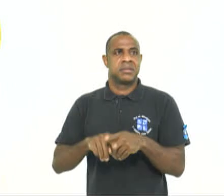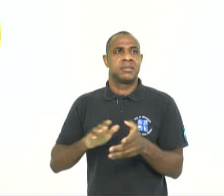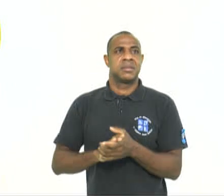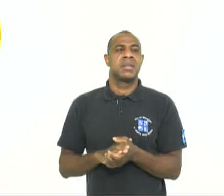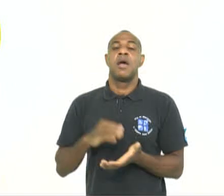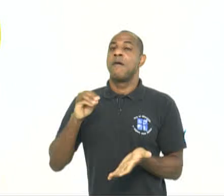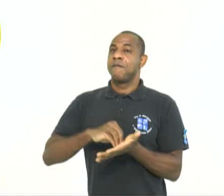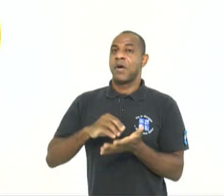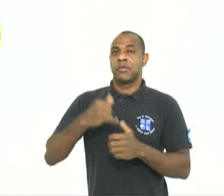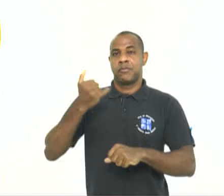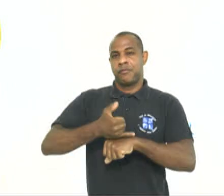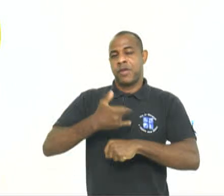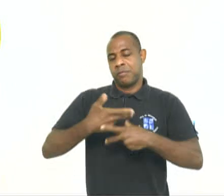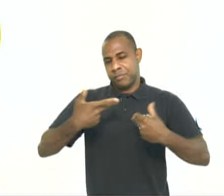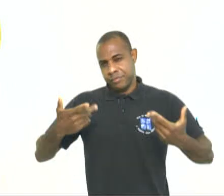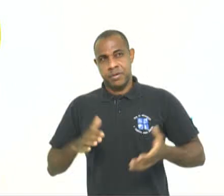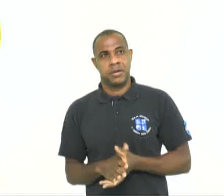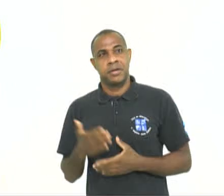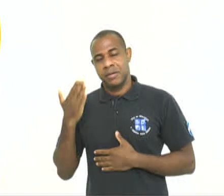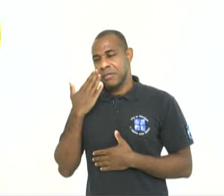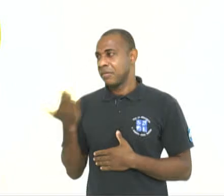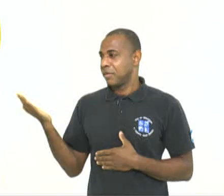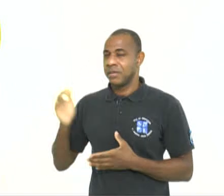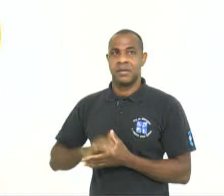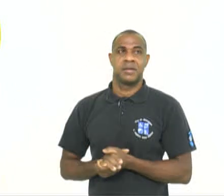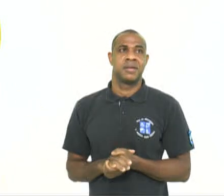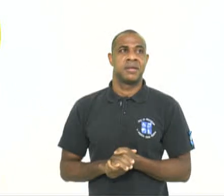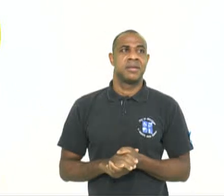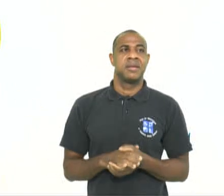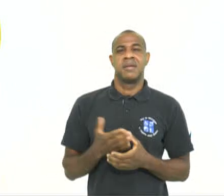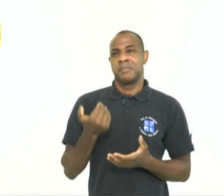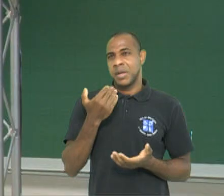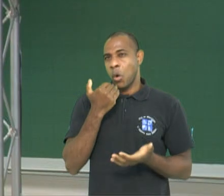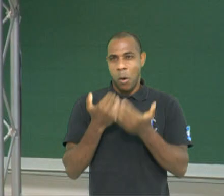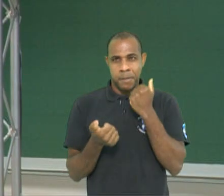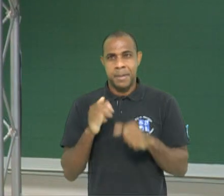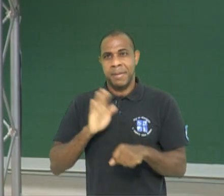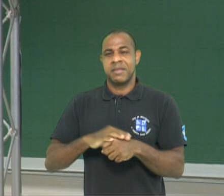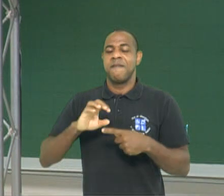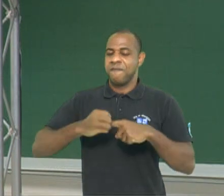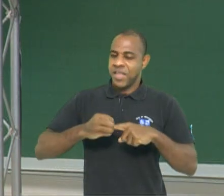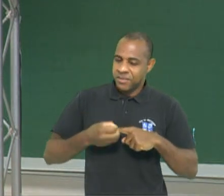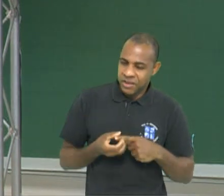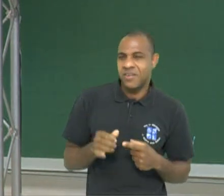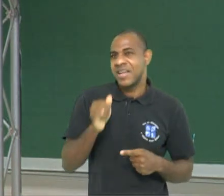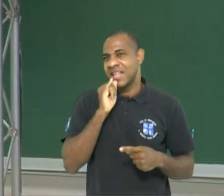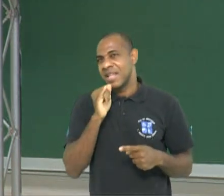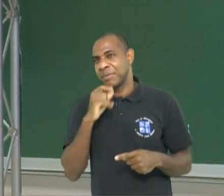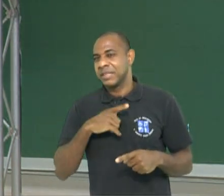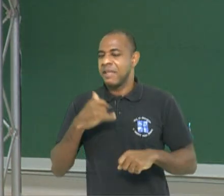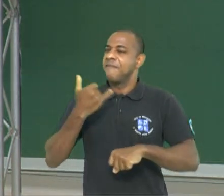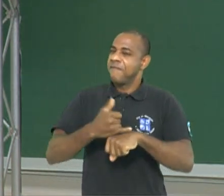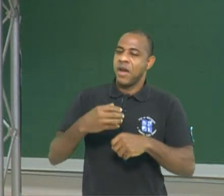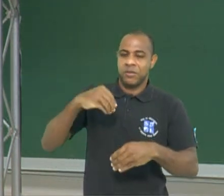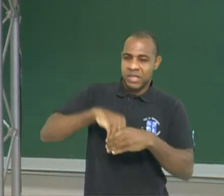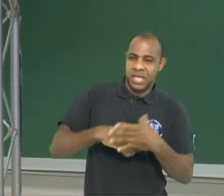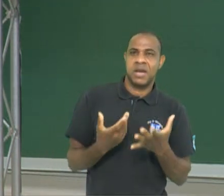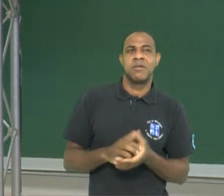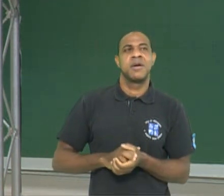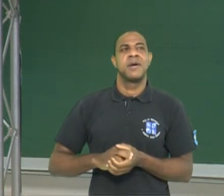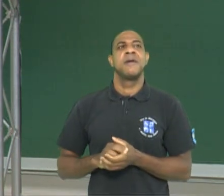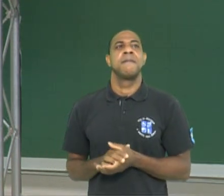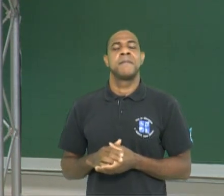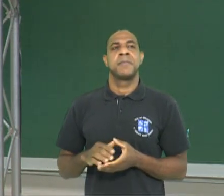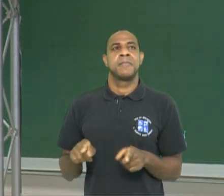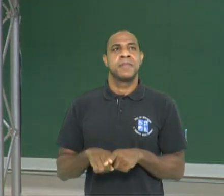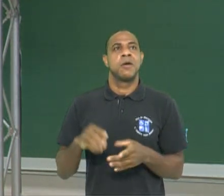ferro, que é mais comum ali, né? Por isso o pessoal fala em ingerir mais ferro, né? O feijão é um exemplo de um alimento que é rico em ferro.